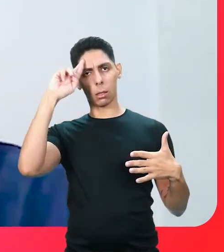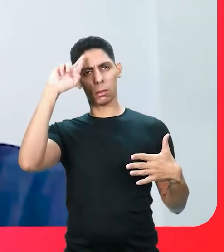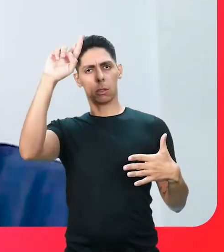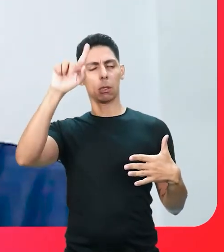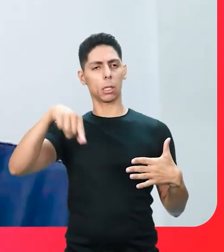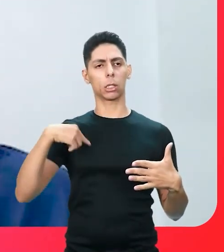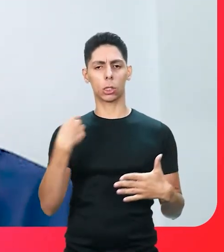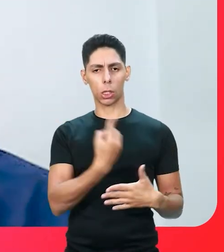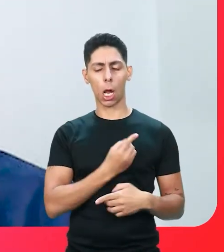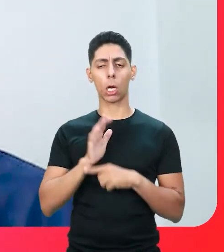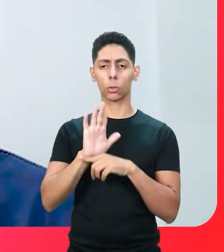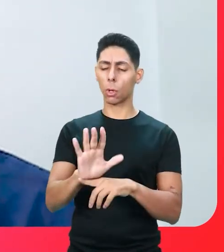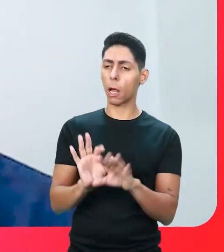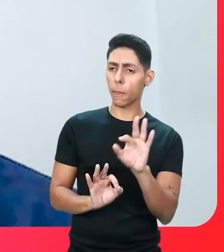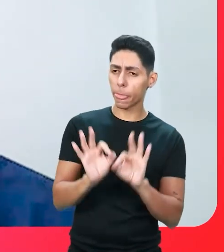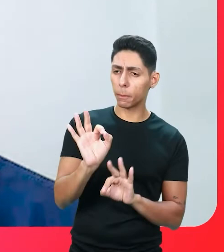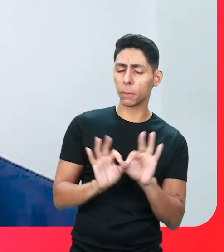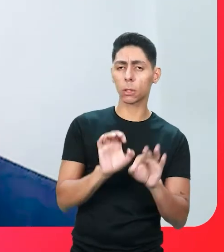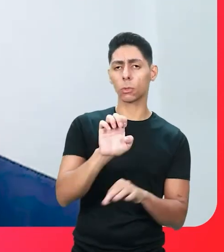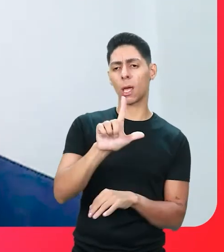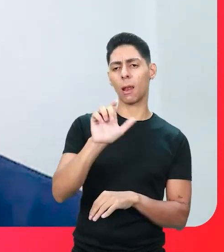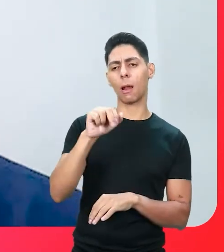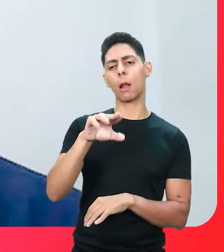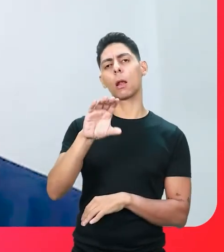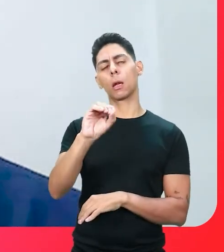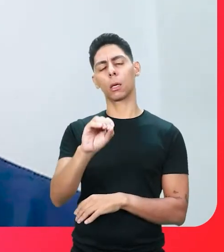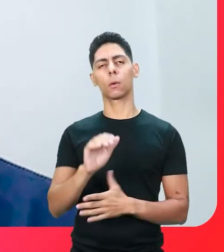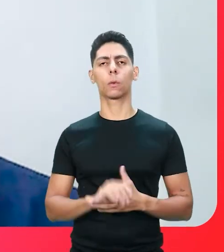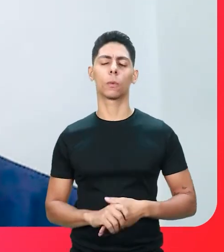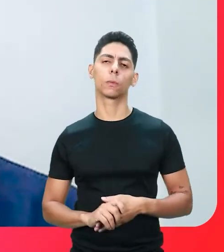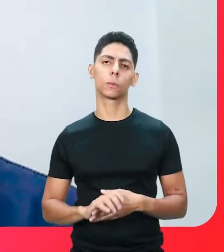a gente chama isso de preparação de elenco, né?